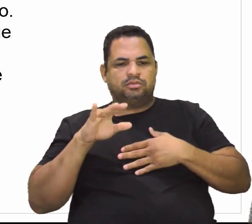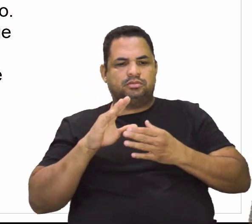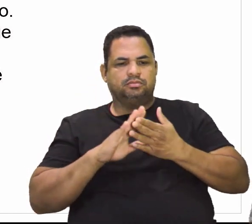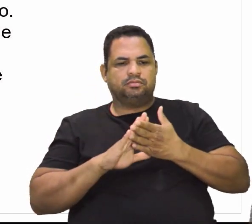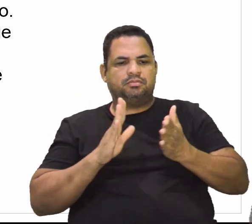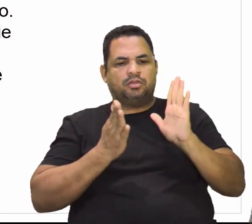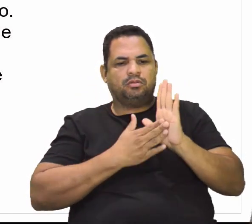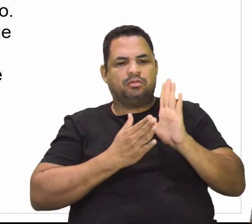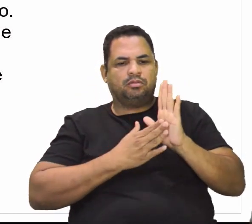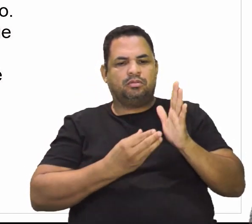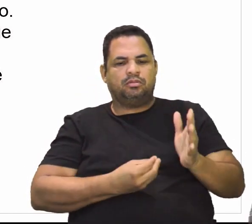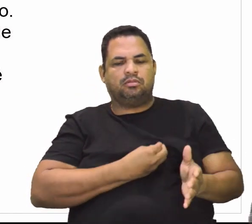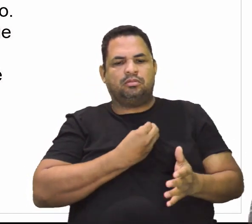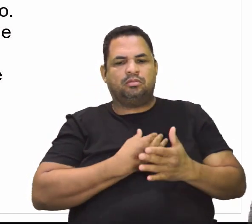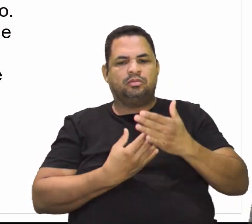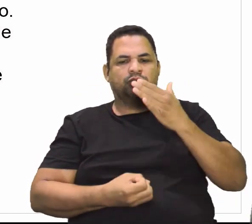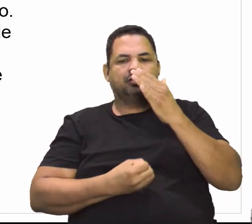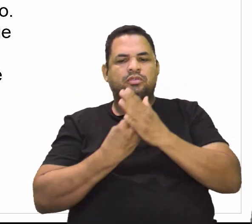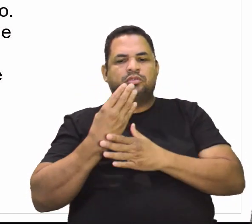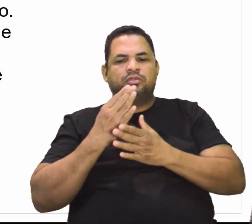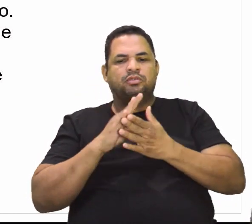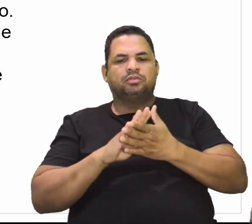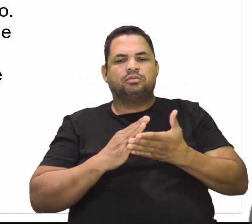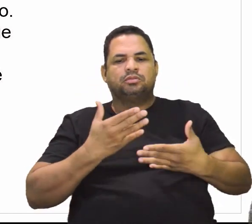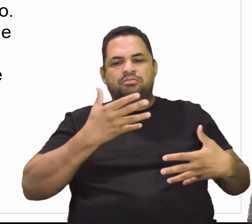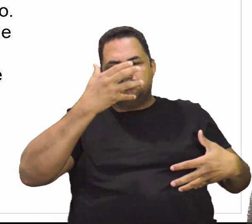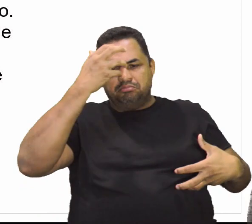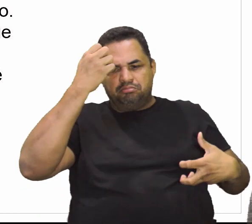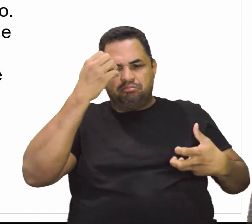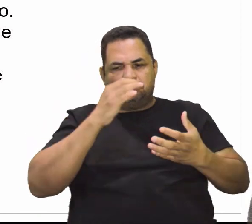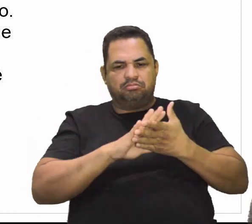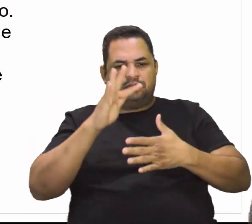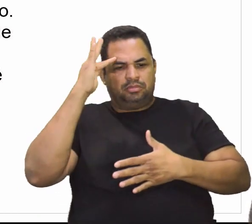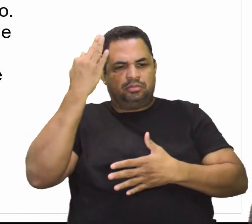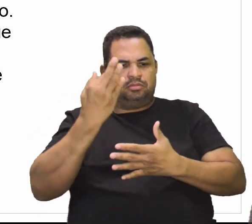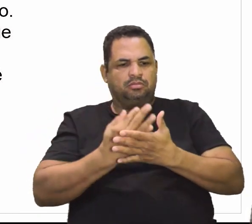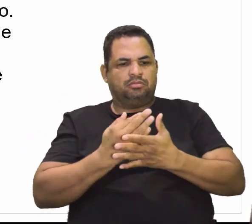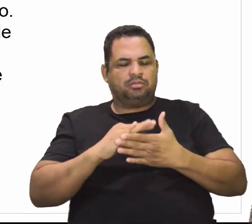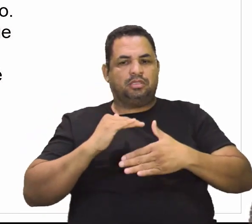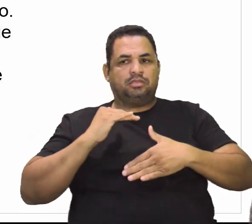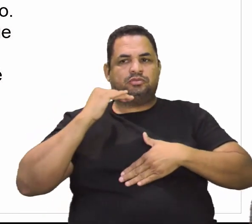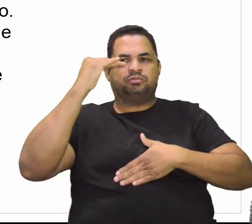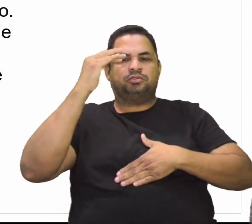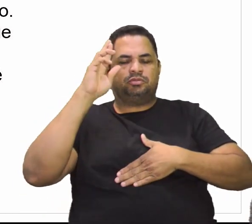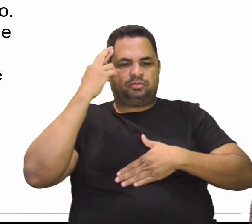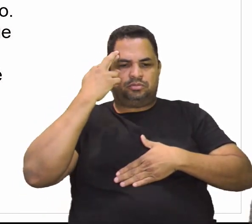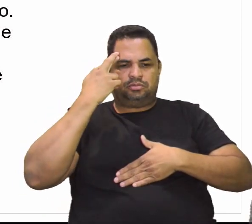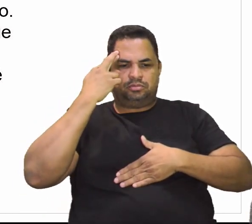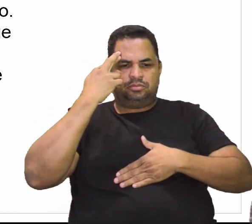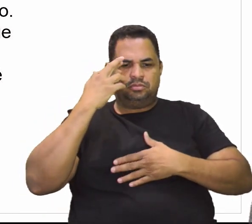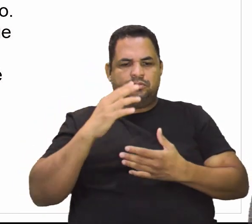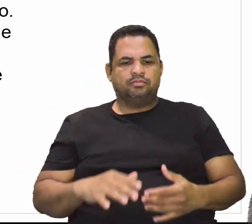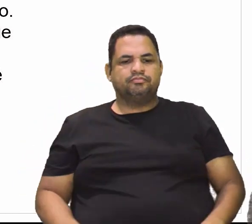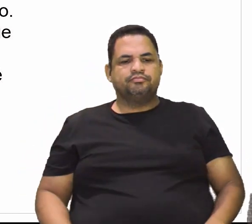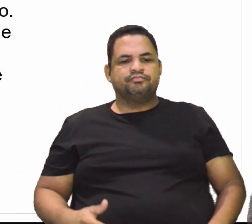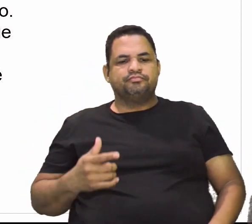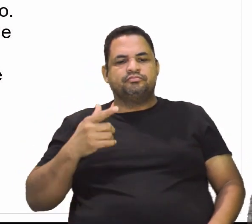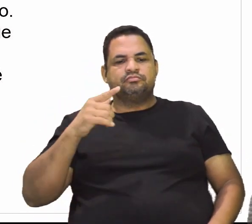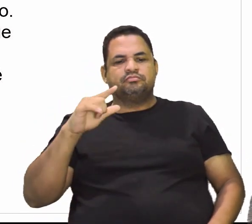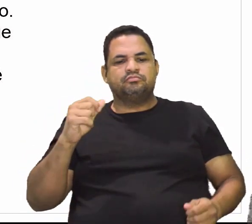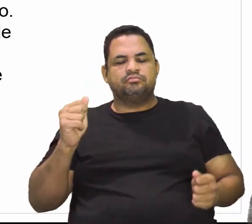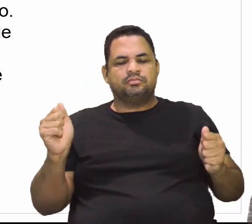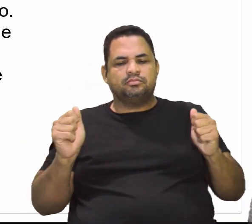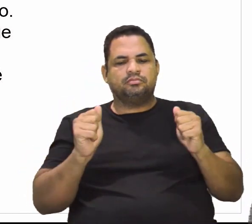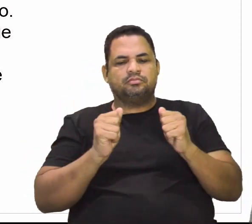provavam que a vida era originária dos primatas e que a fé sobrepunha a razão, conseguiram